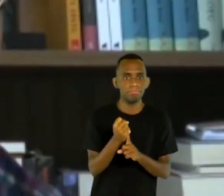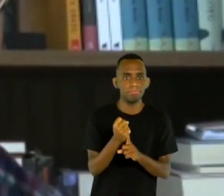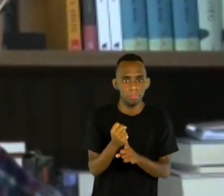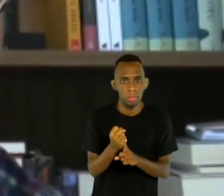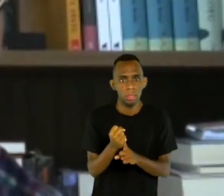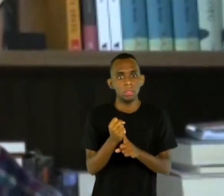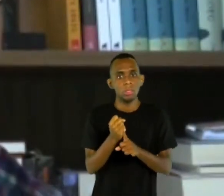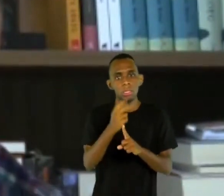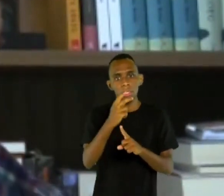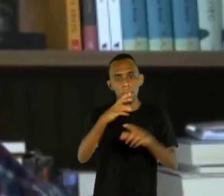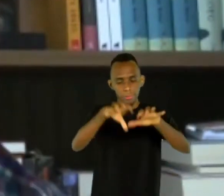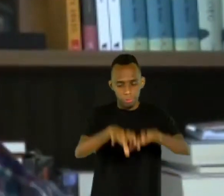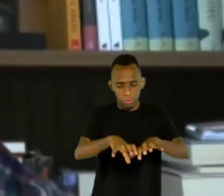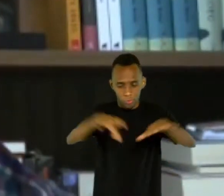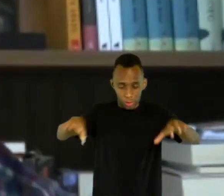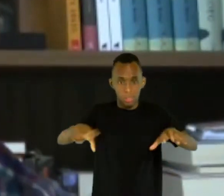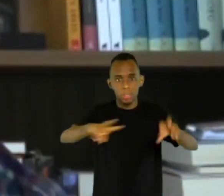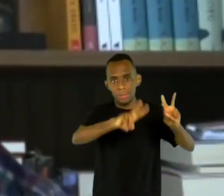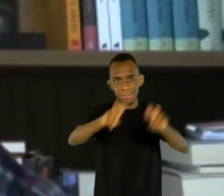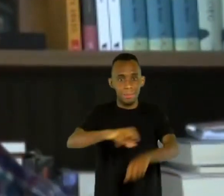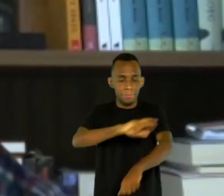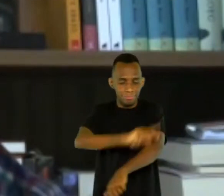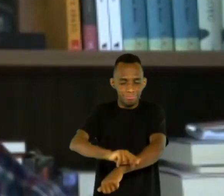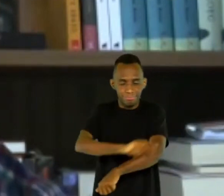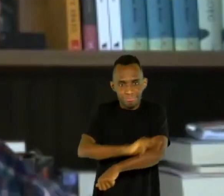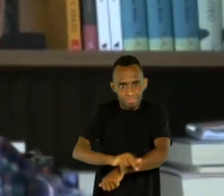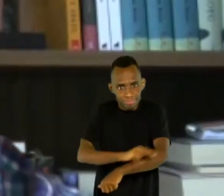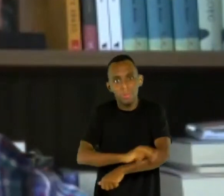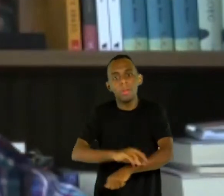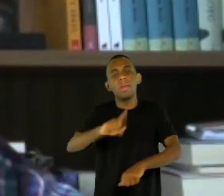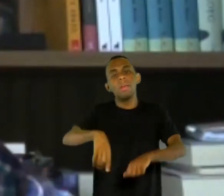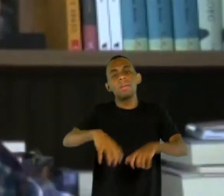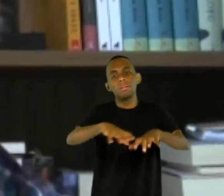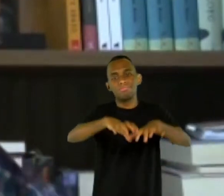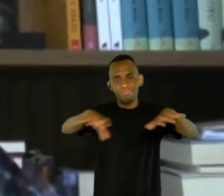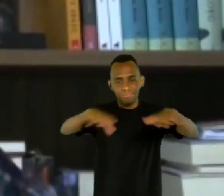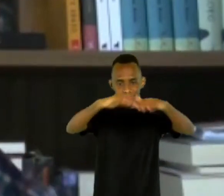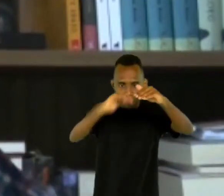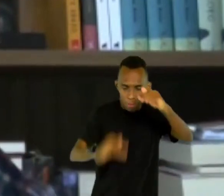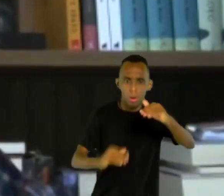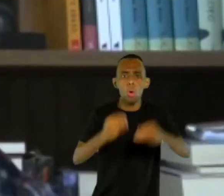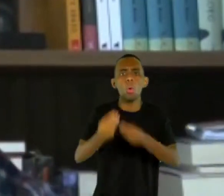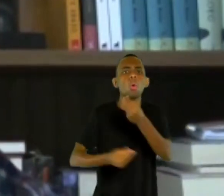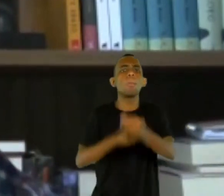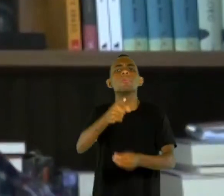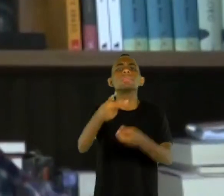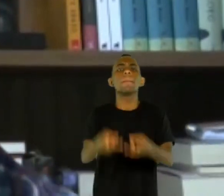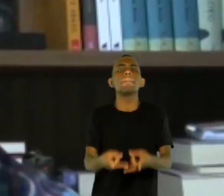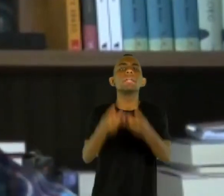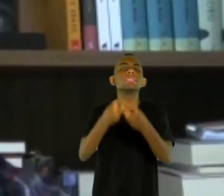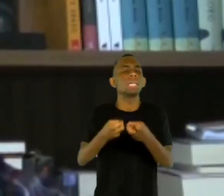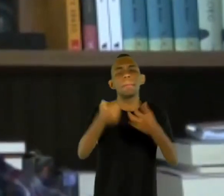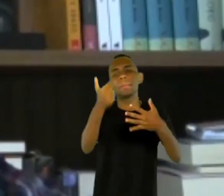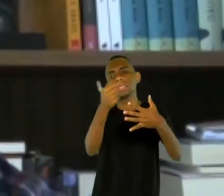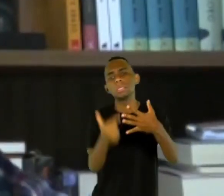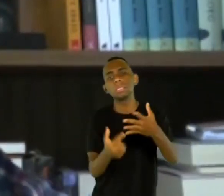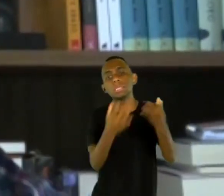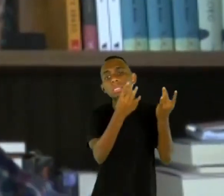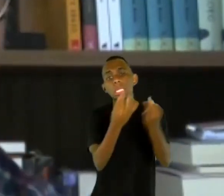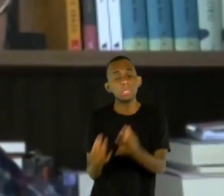dividida racialmente, né? Racialmente desigual. Como é que você observa tudo isso?